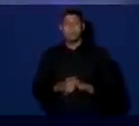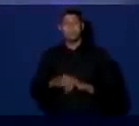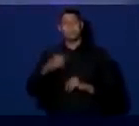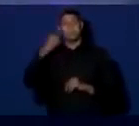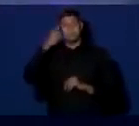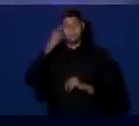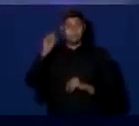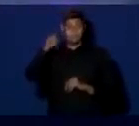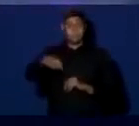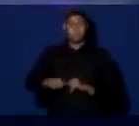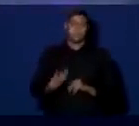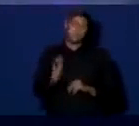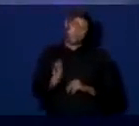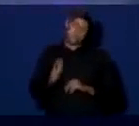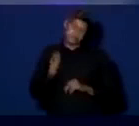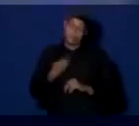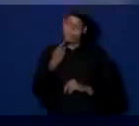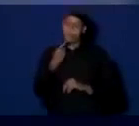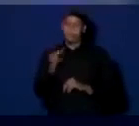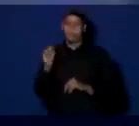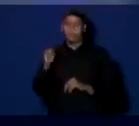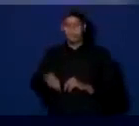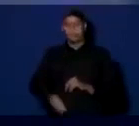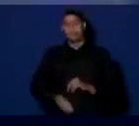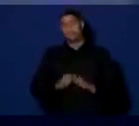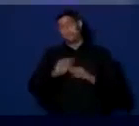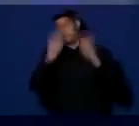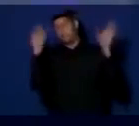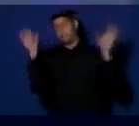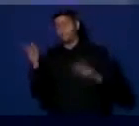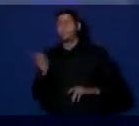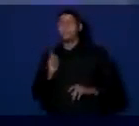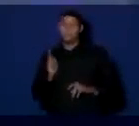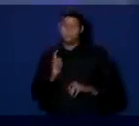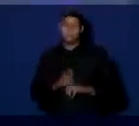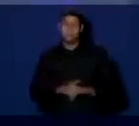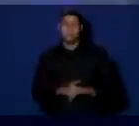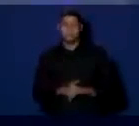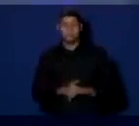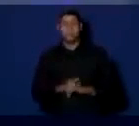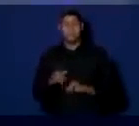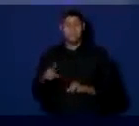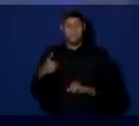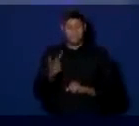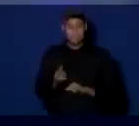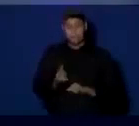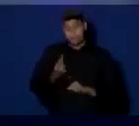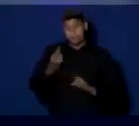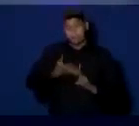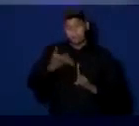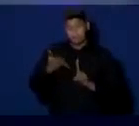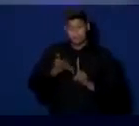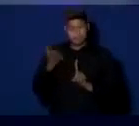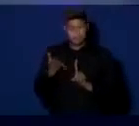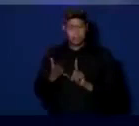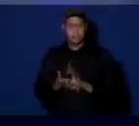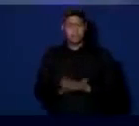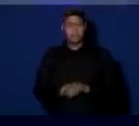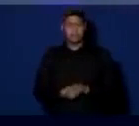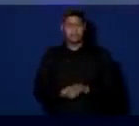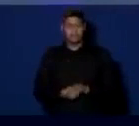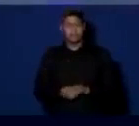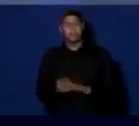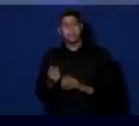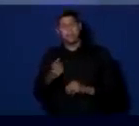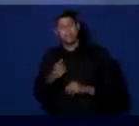Imagino que sim, não estou não? Sim, está falando, está falando alto e claro. Bom, depois desse primeiro painel aqui, que